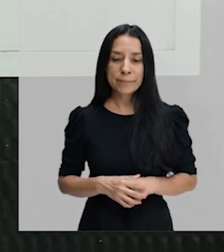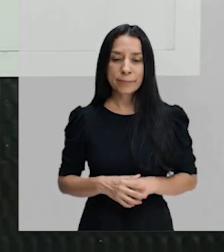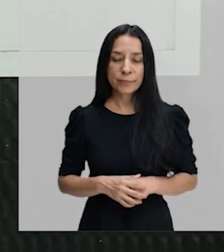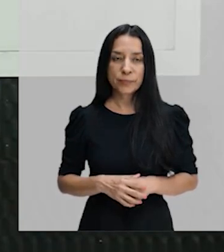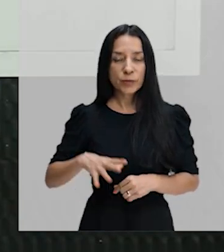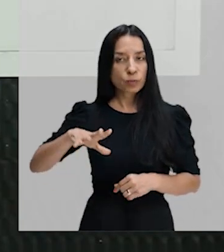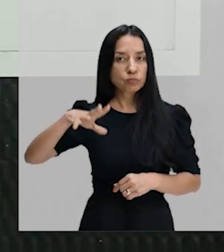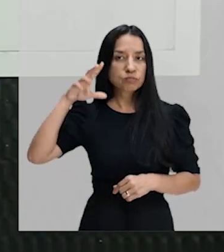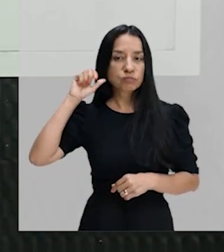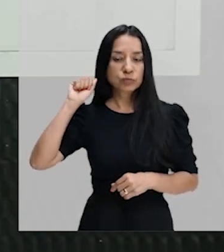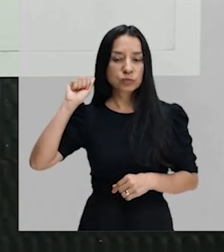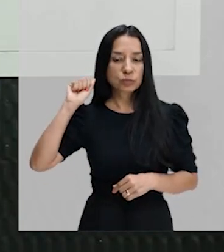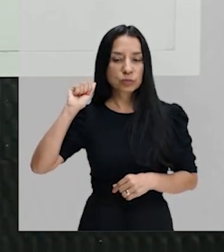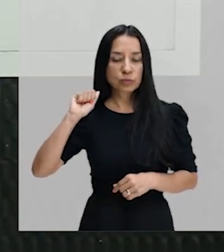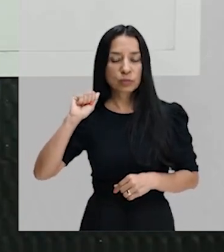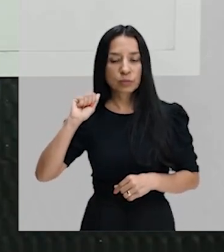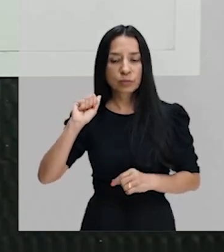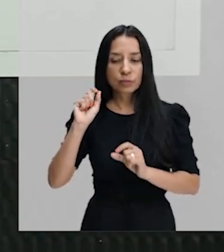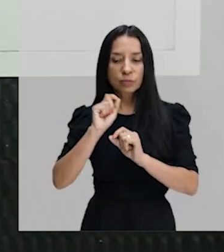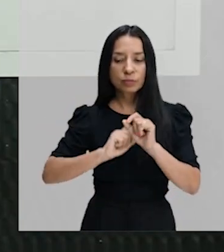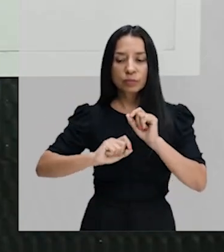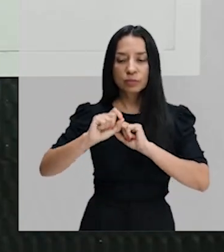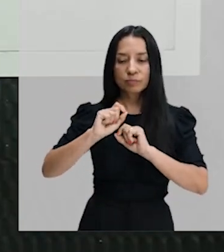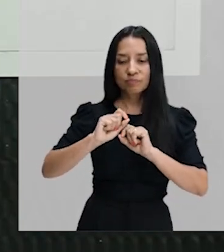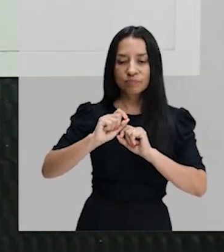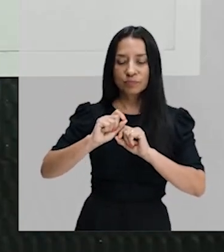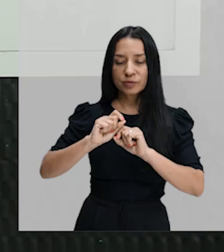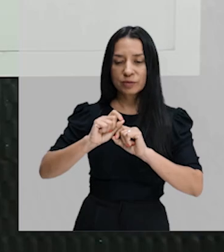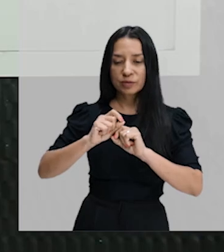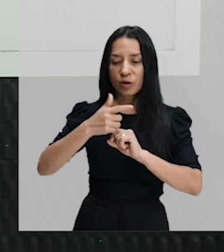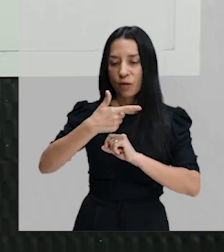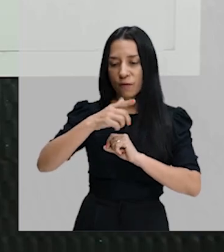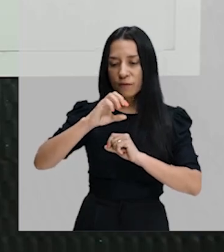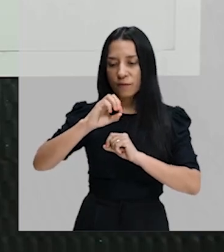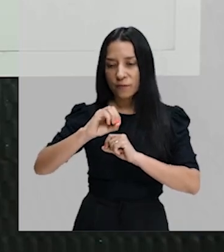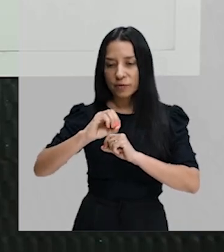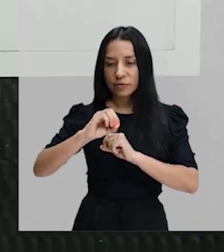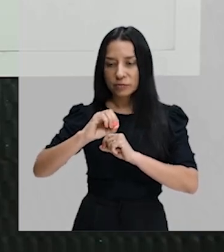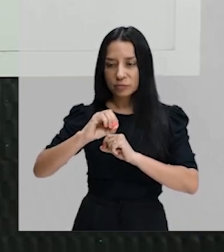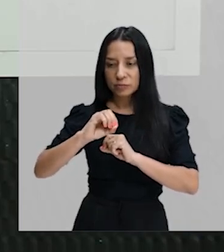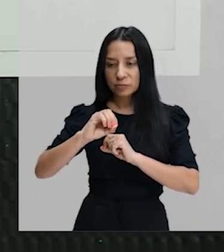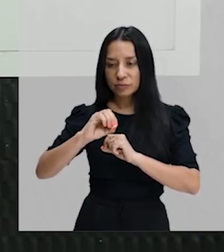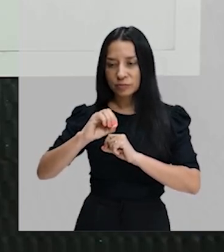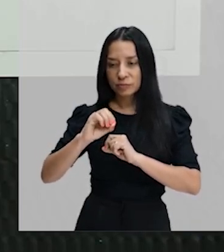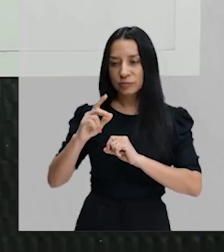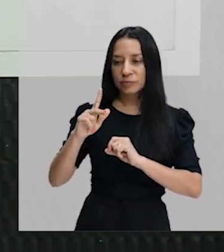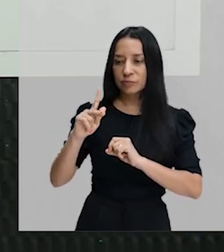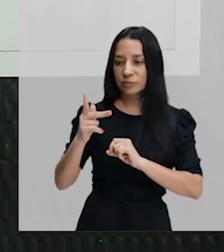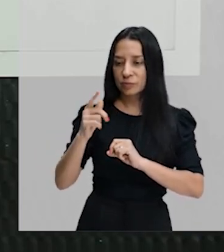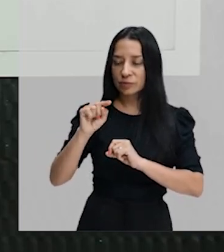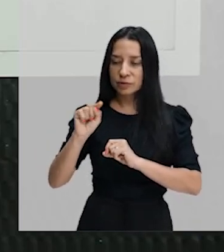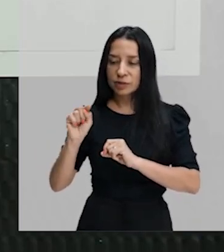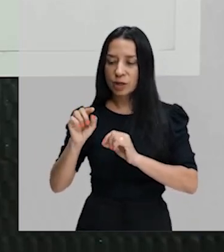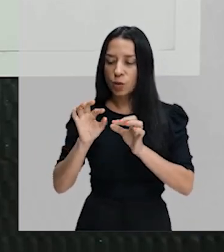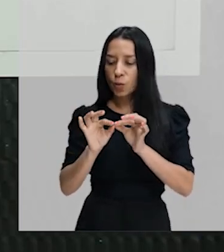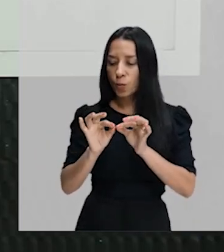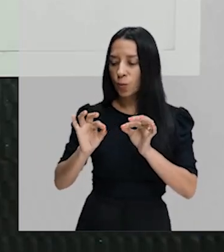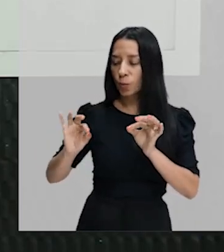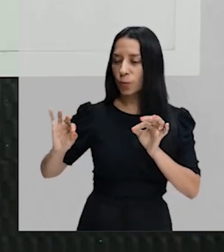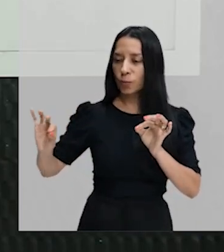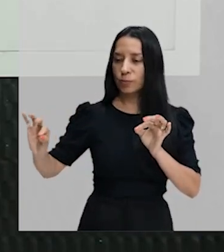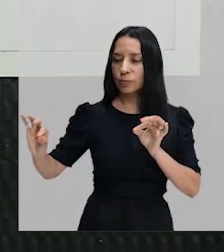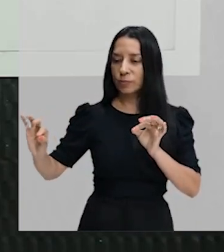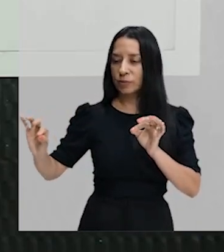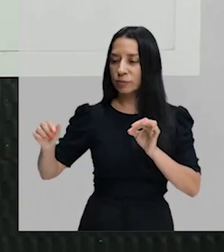um som que é emitido com uma frequência de 20 Hertz o comprimento desta onda é de